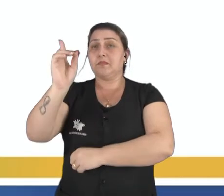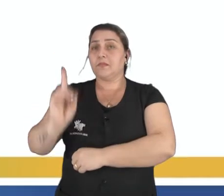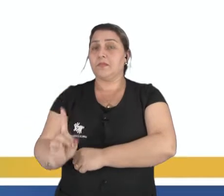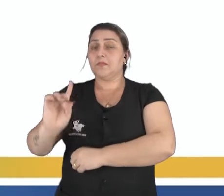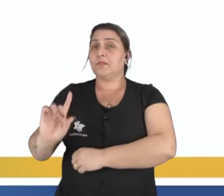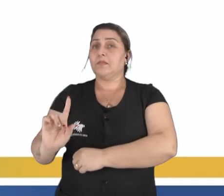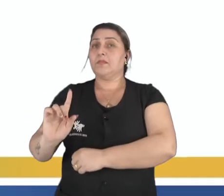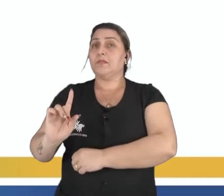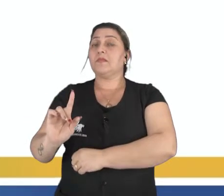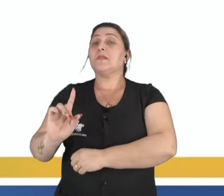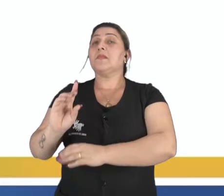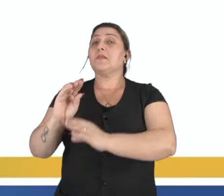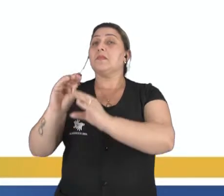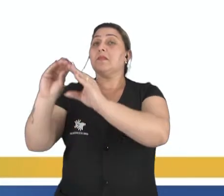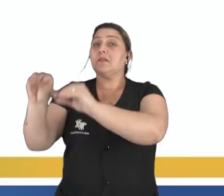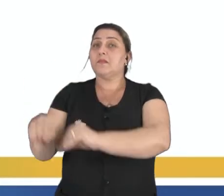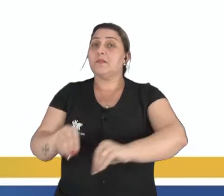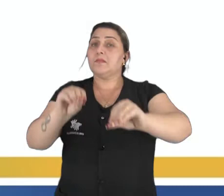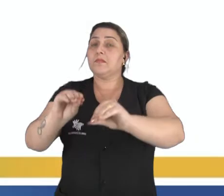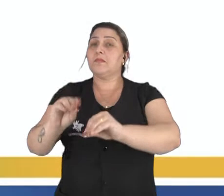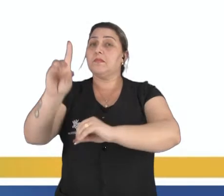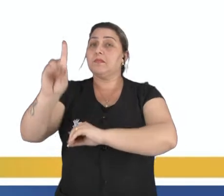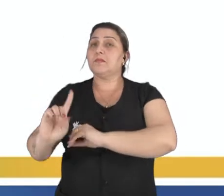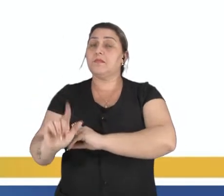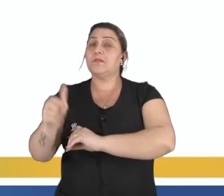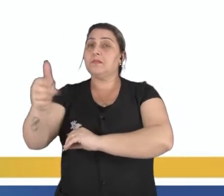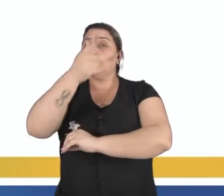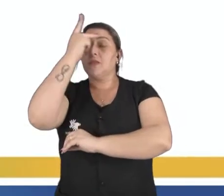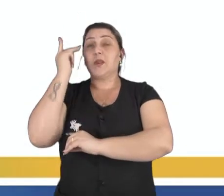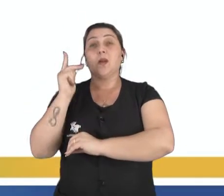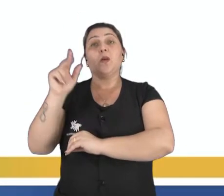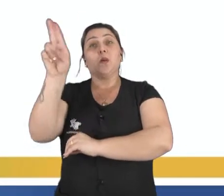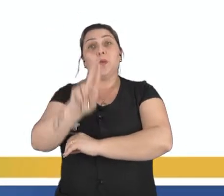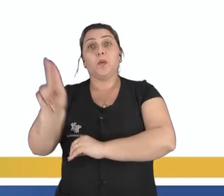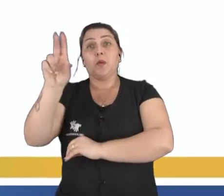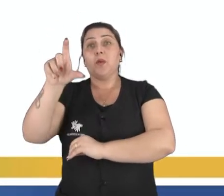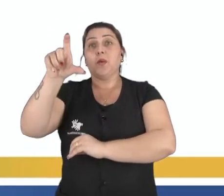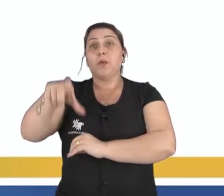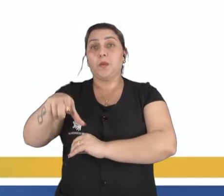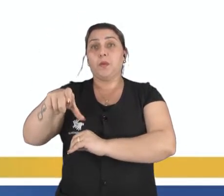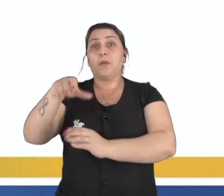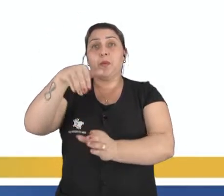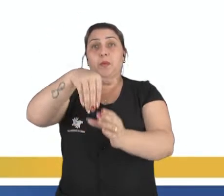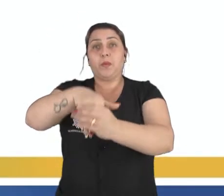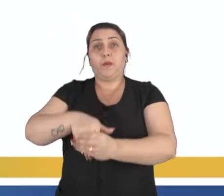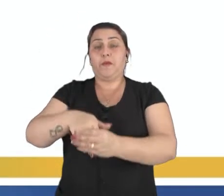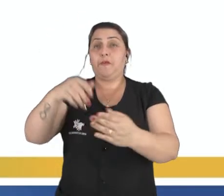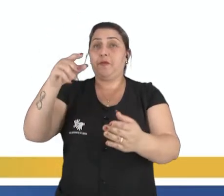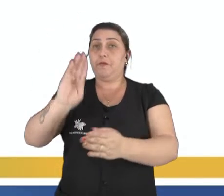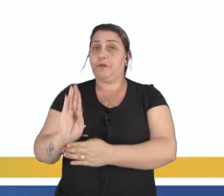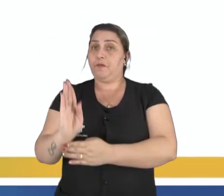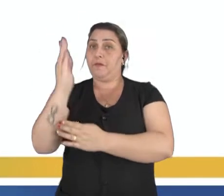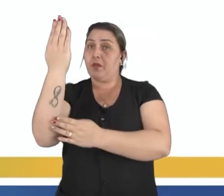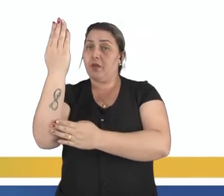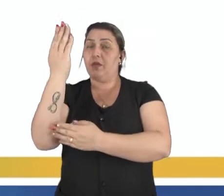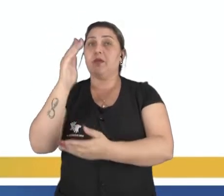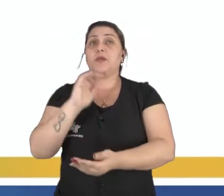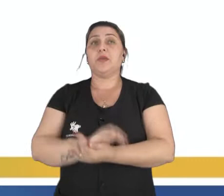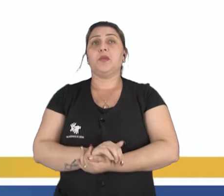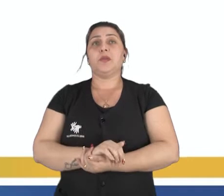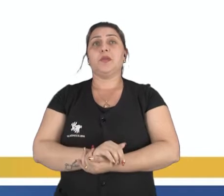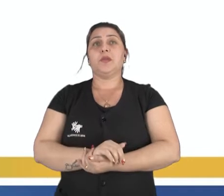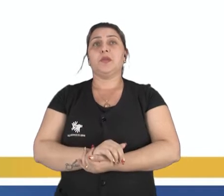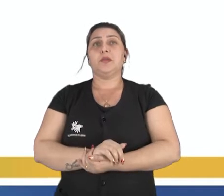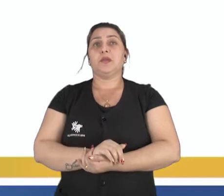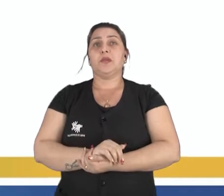voto para outra pessoa, ou o uso do título de eleitor falso, né? O voto, nessa época, era censitário,